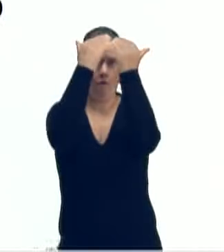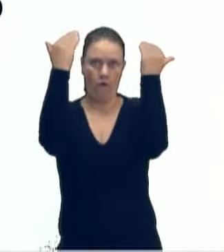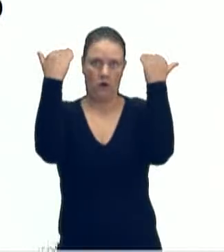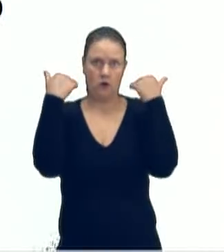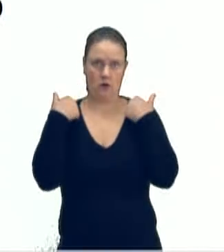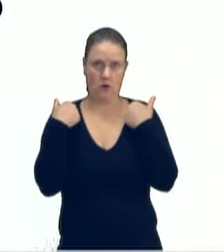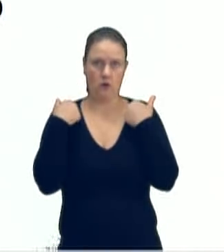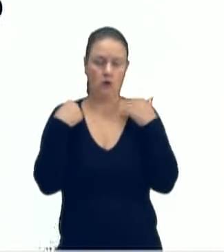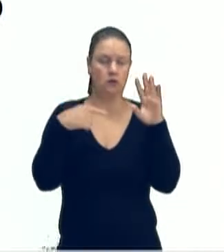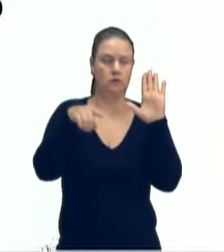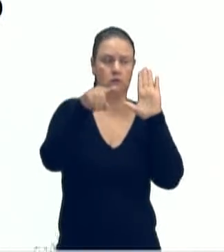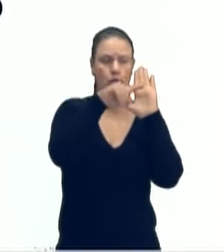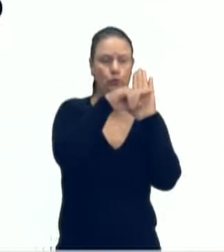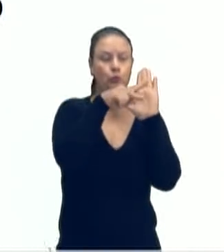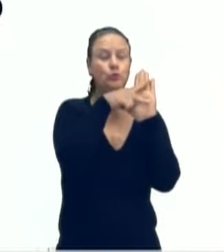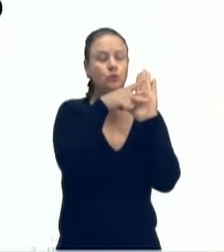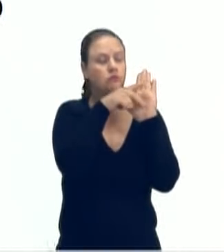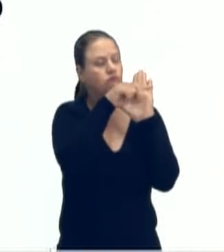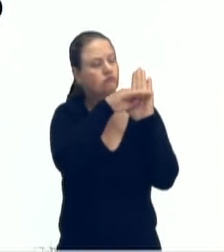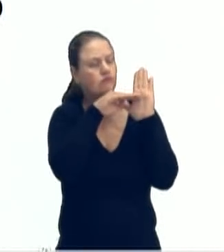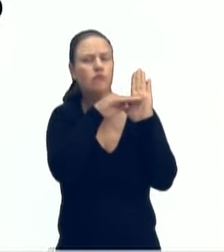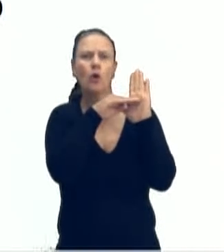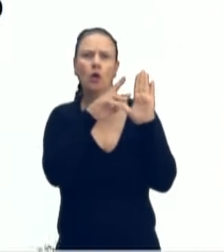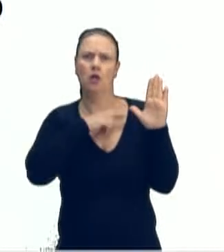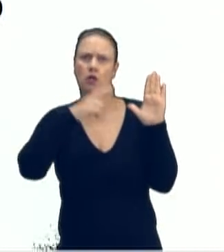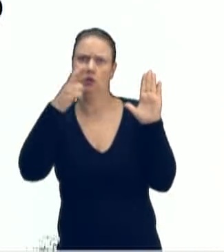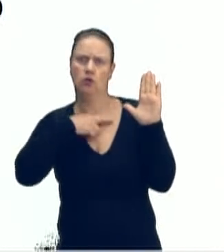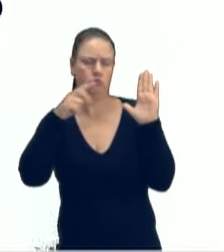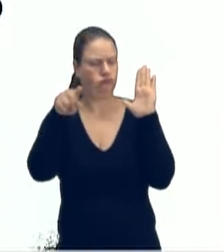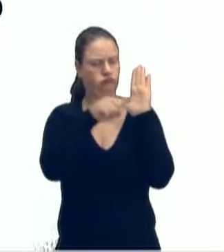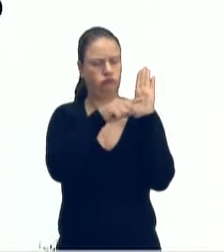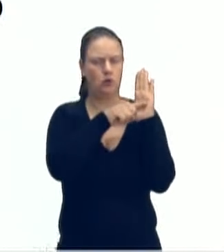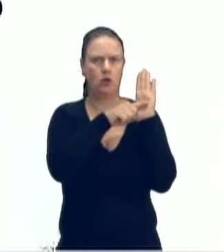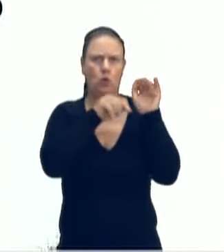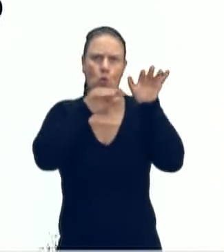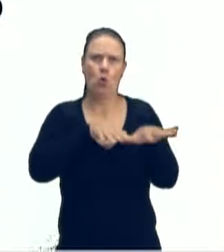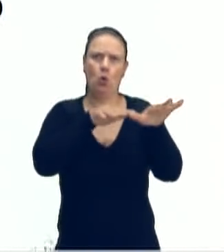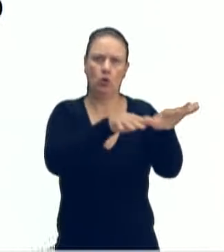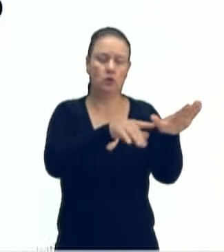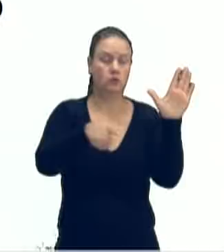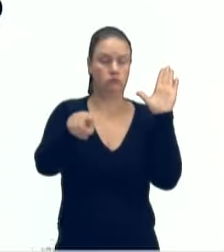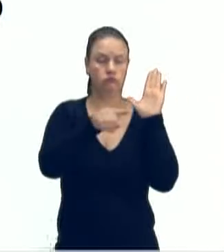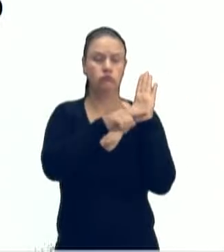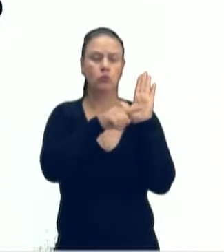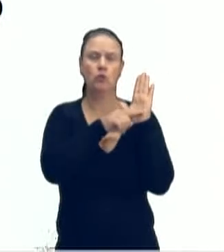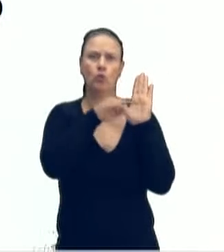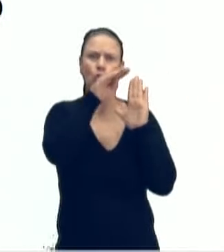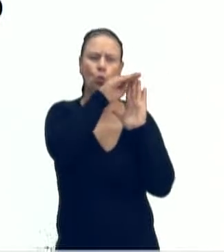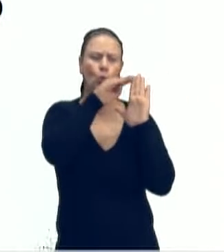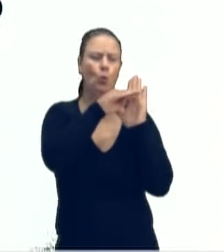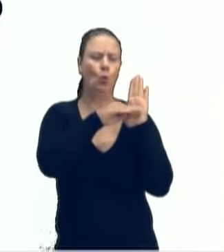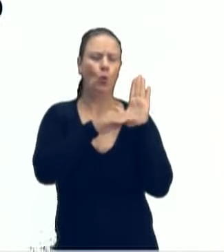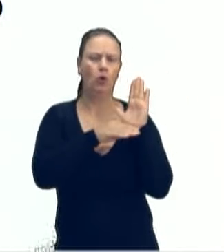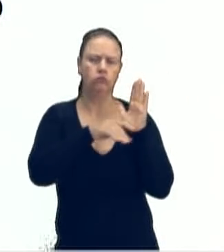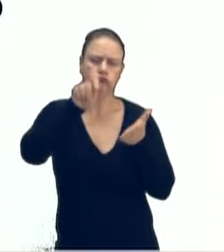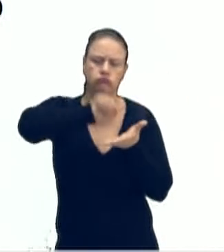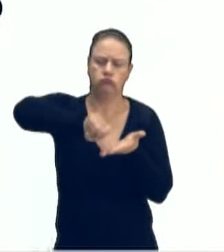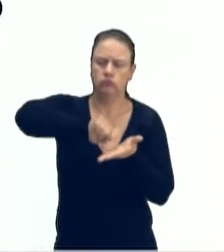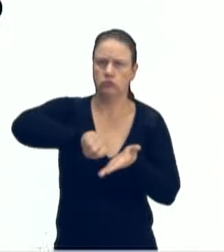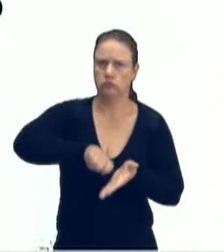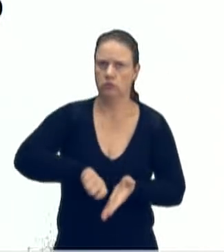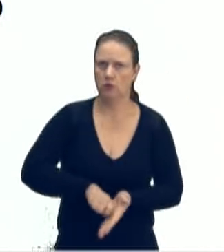mostramos, sacerdotes, religiosidade, soldados, escribas, né, responsáveis pela